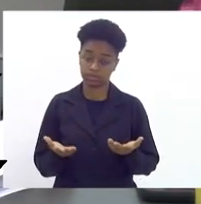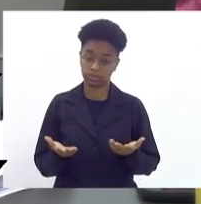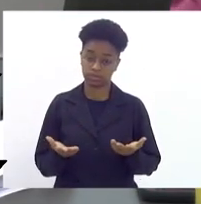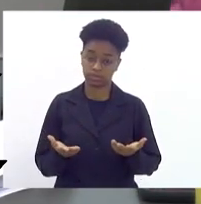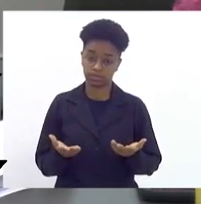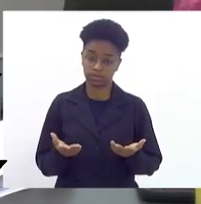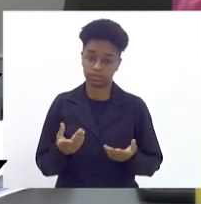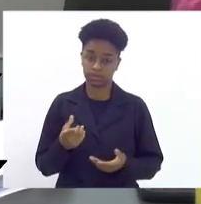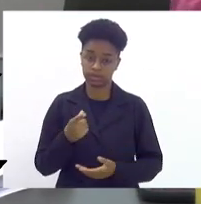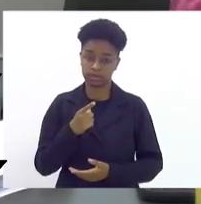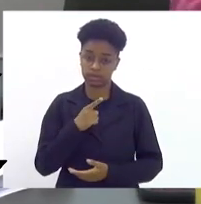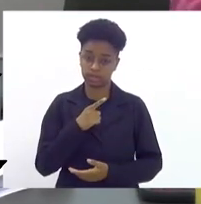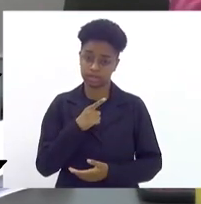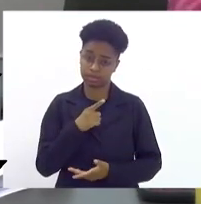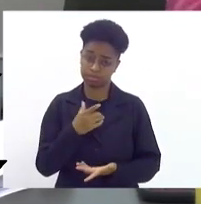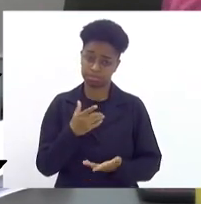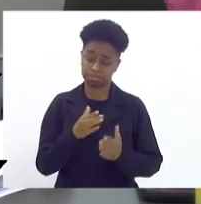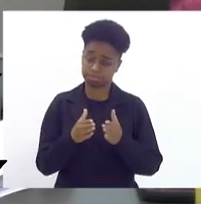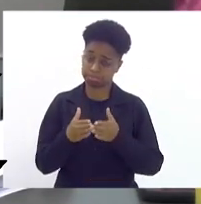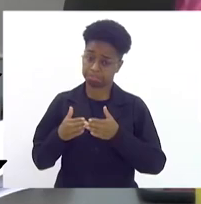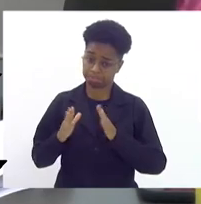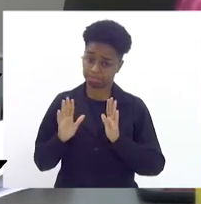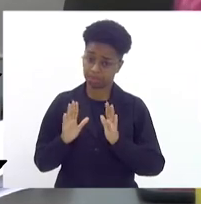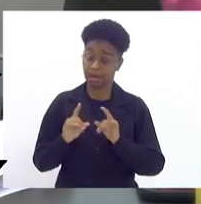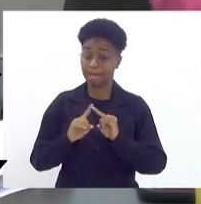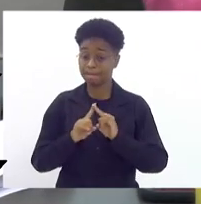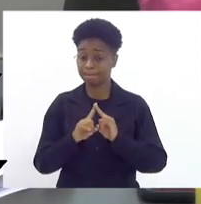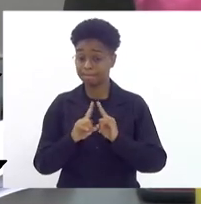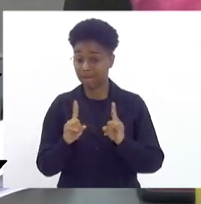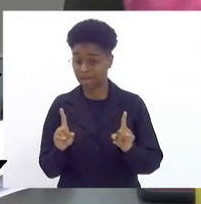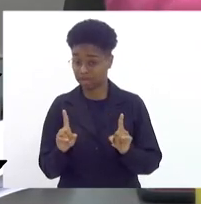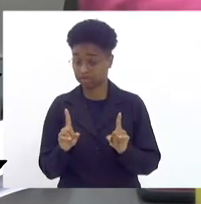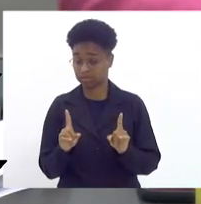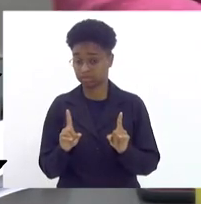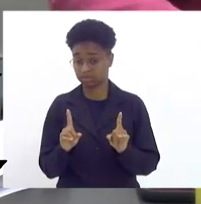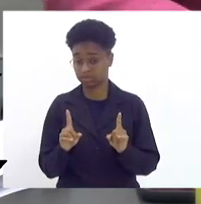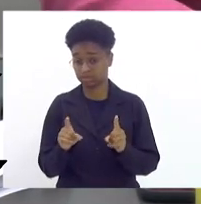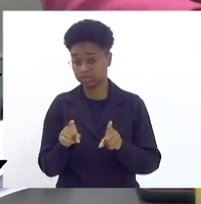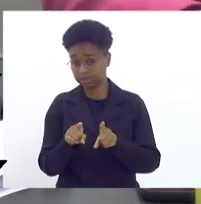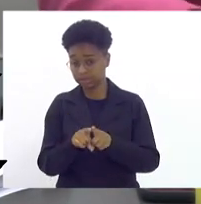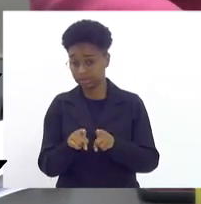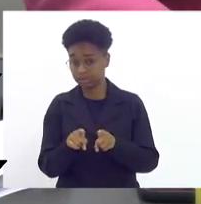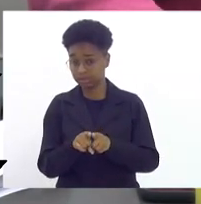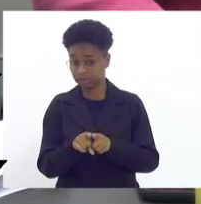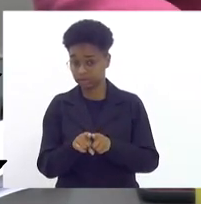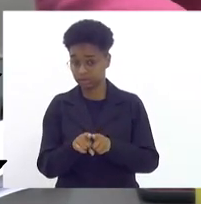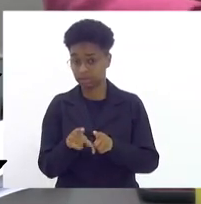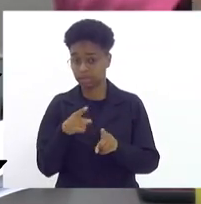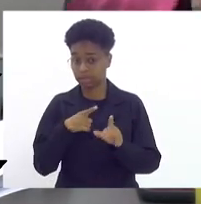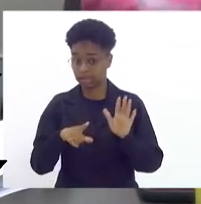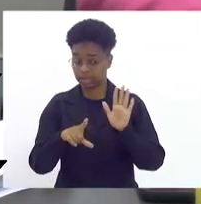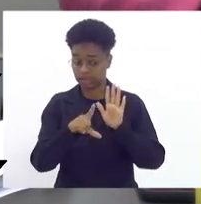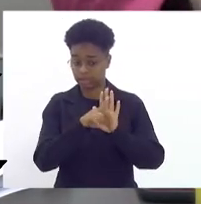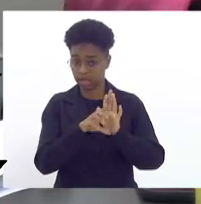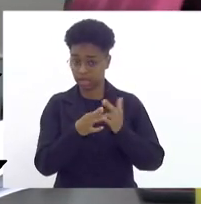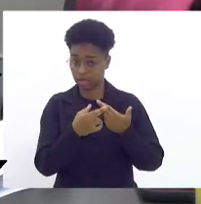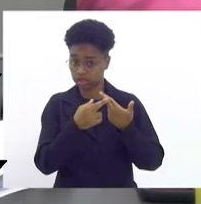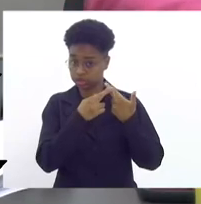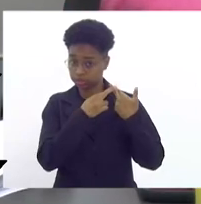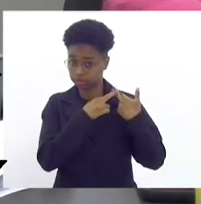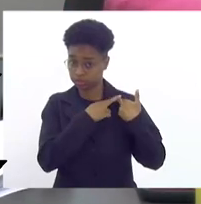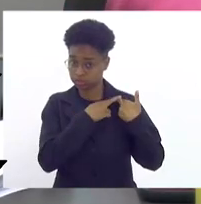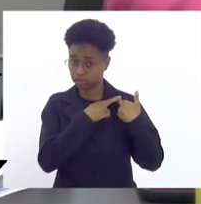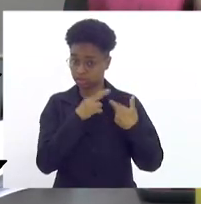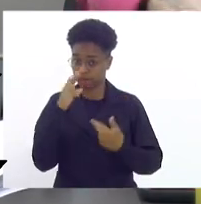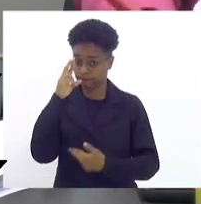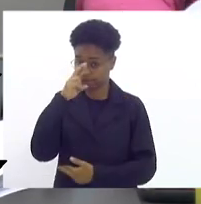esse respaldo. De outro lado, manda a lei de responsabilidade fiscal